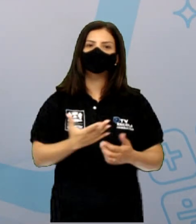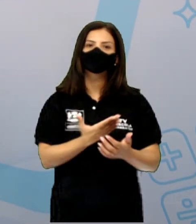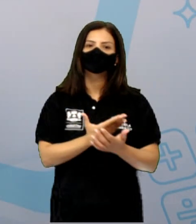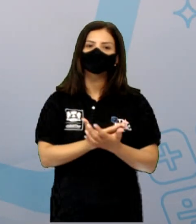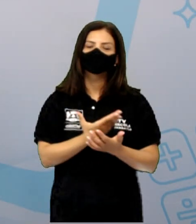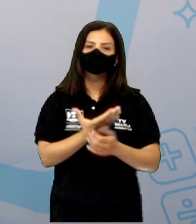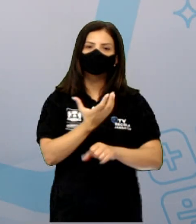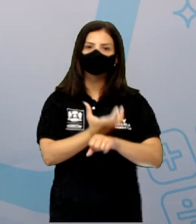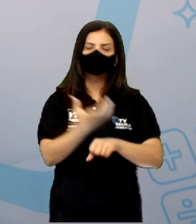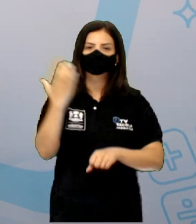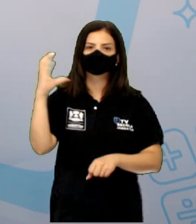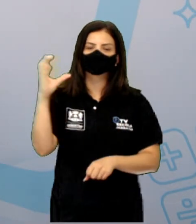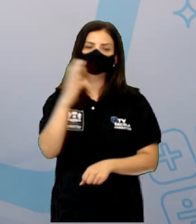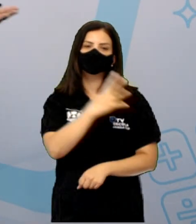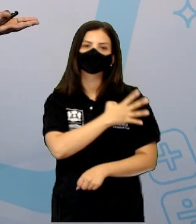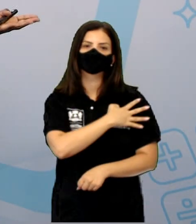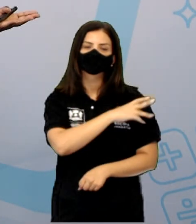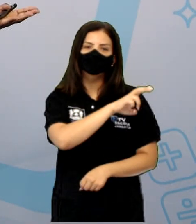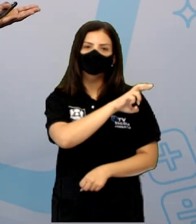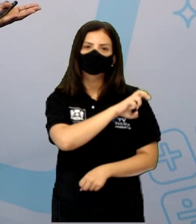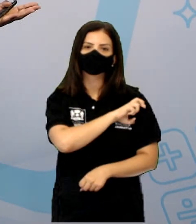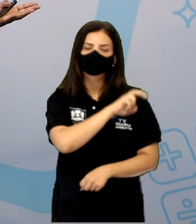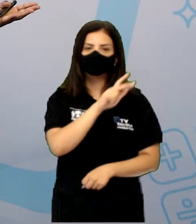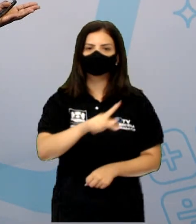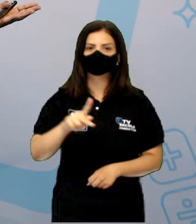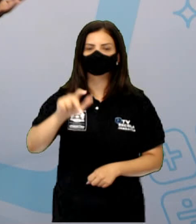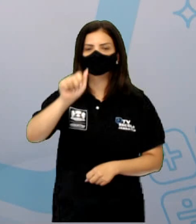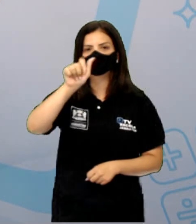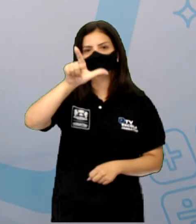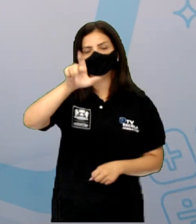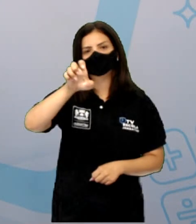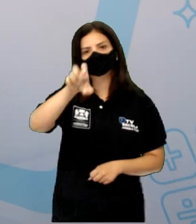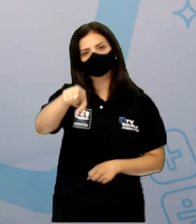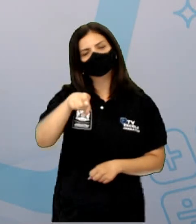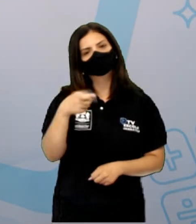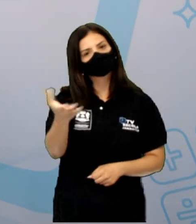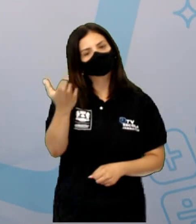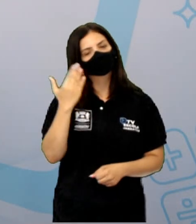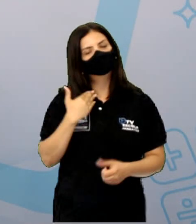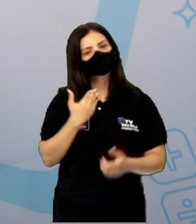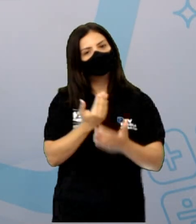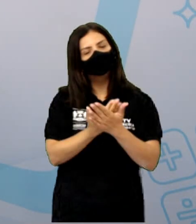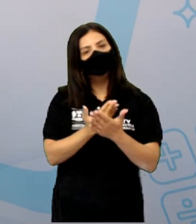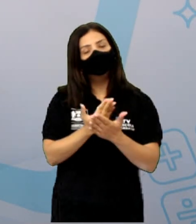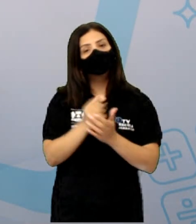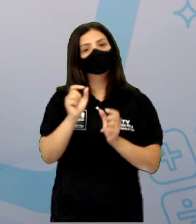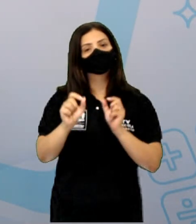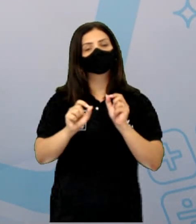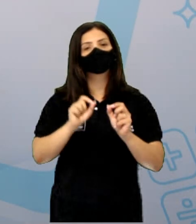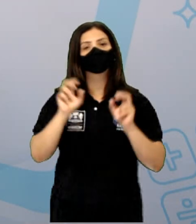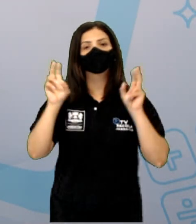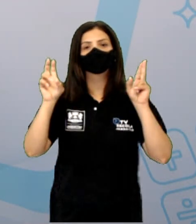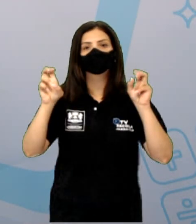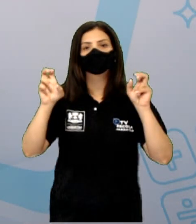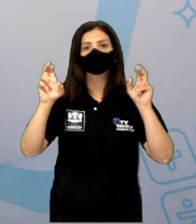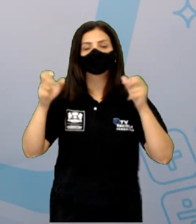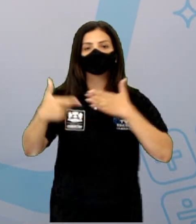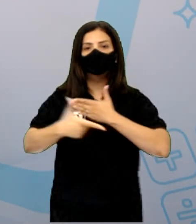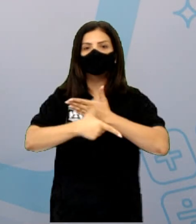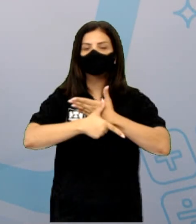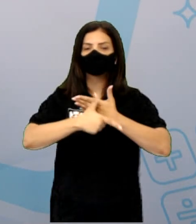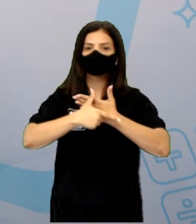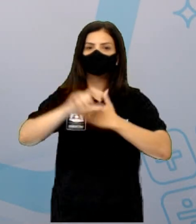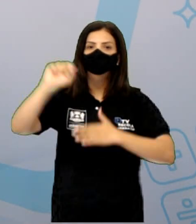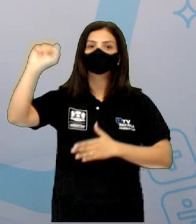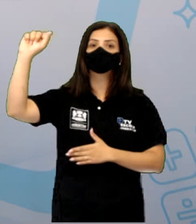ciências para os quartos e quintos anos. Sou eu, professor Alex. Vamos estudar hoje falando sobre o papel do